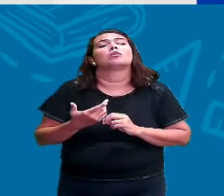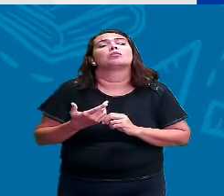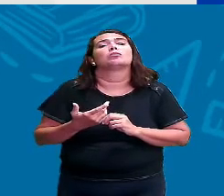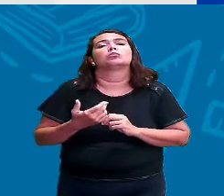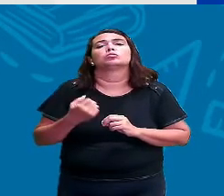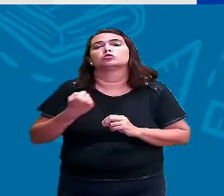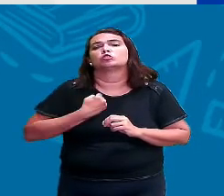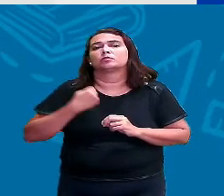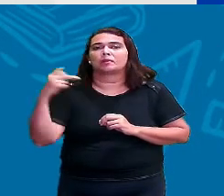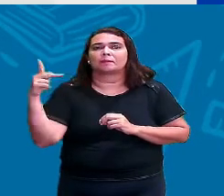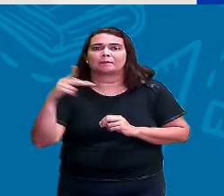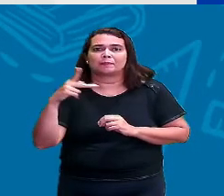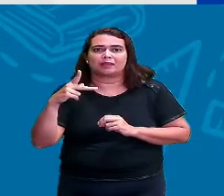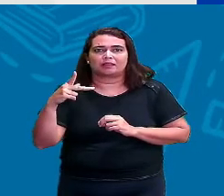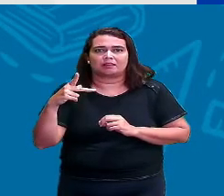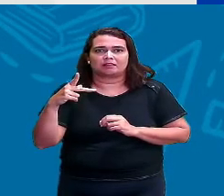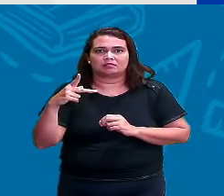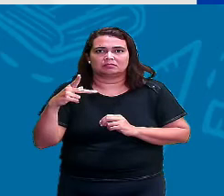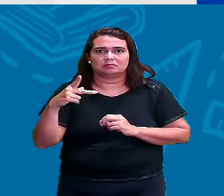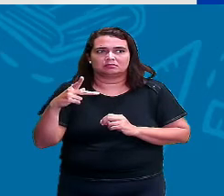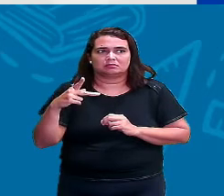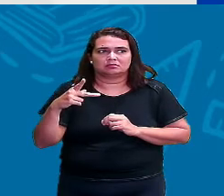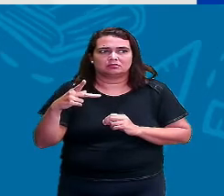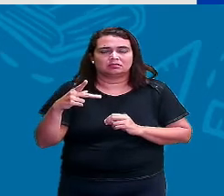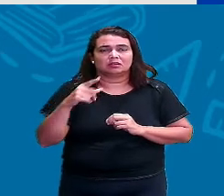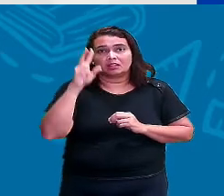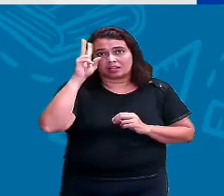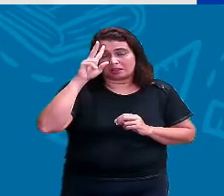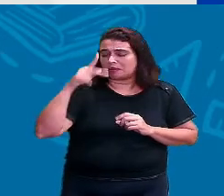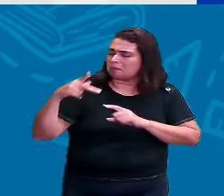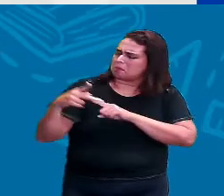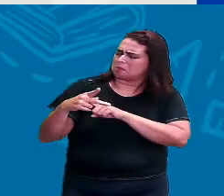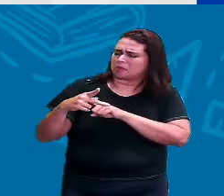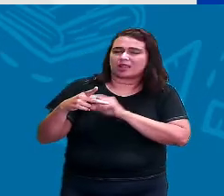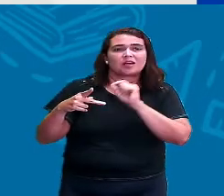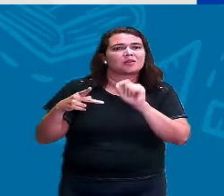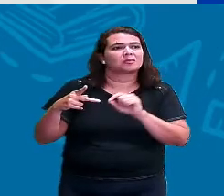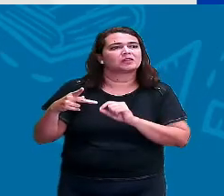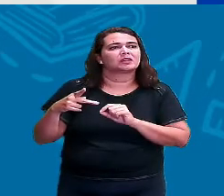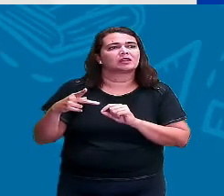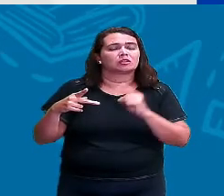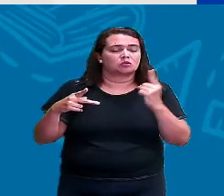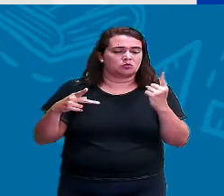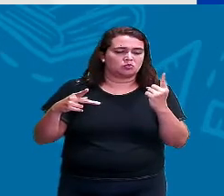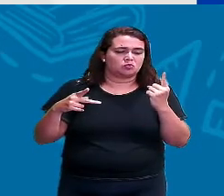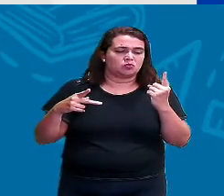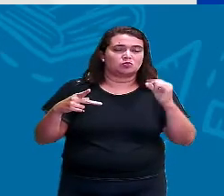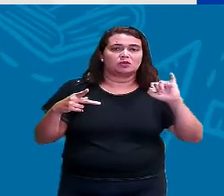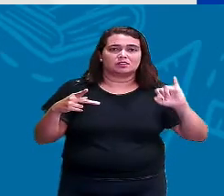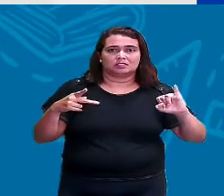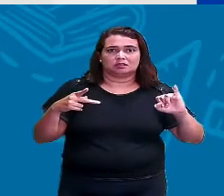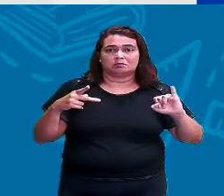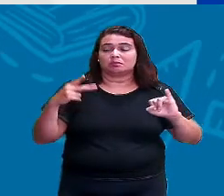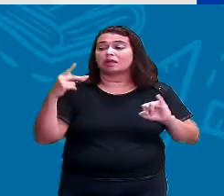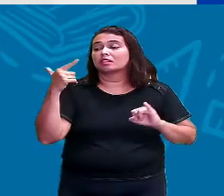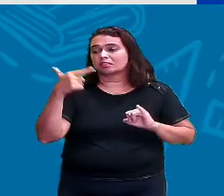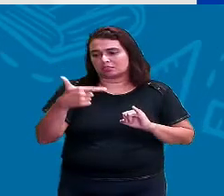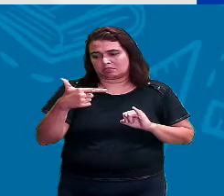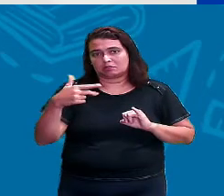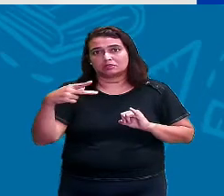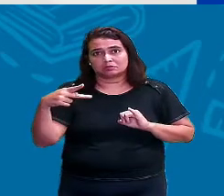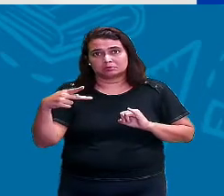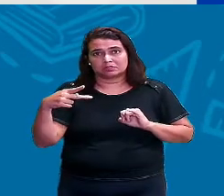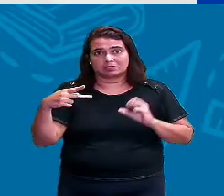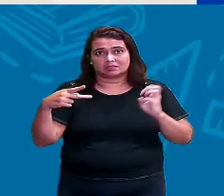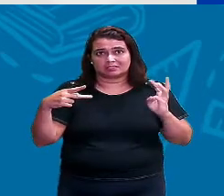par? Vamos lembrar dos números pares. Olha aquela brincadeirinha. 1 é ímpar, 2 é par,